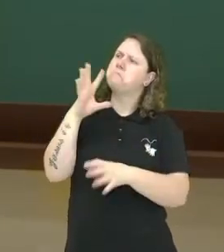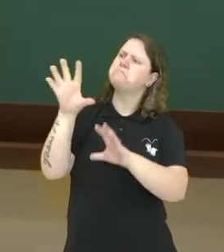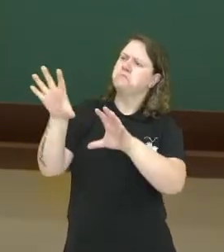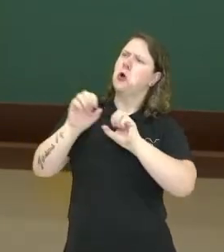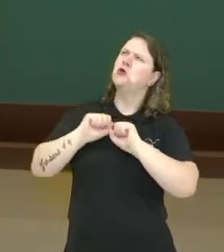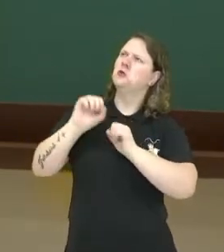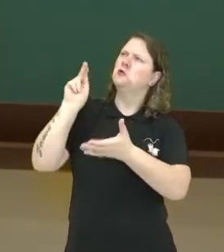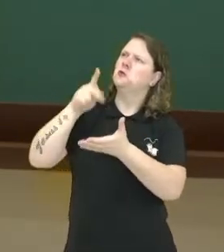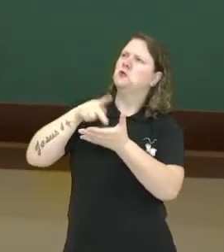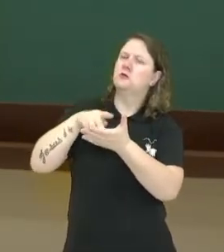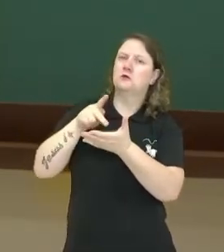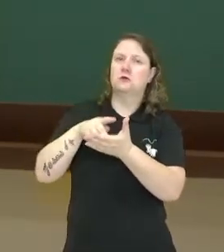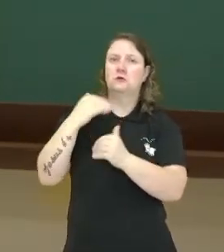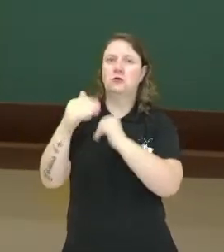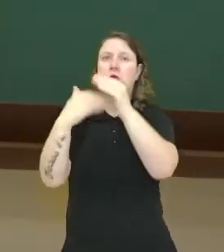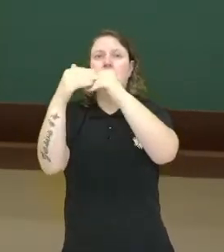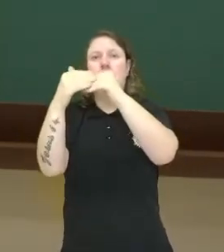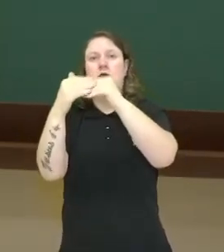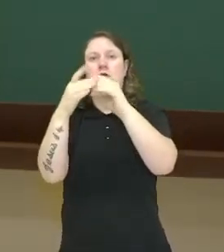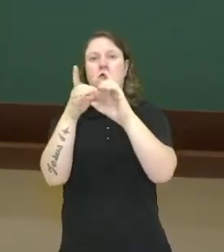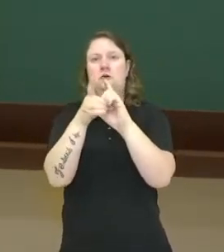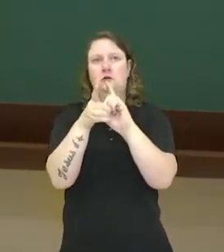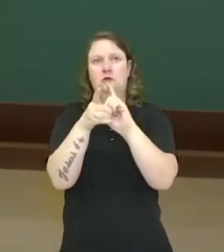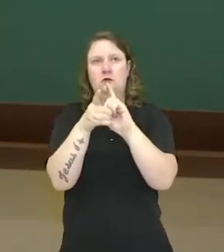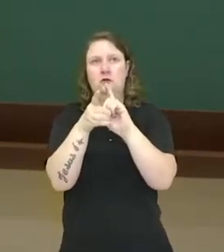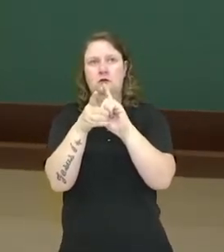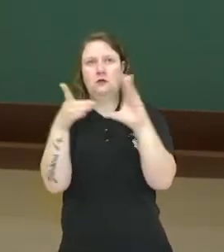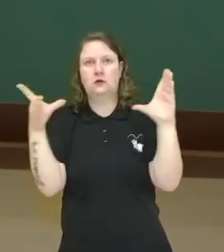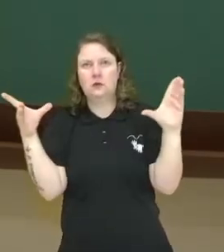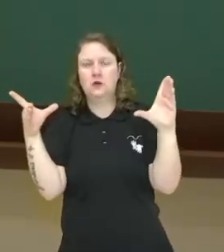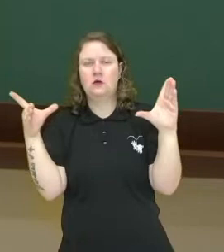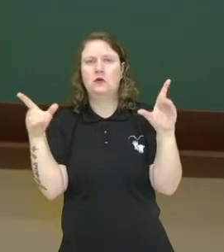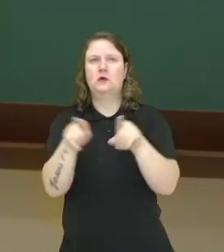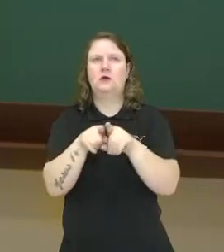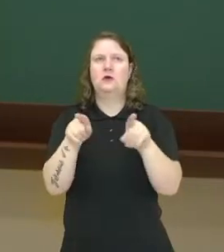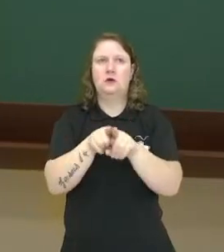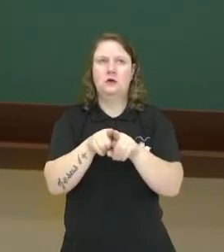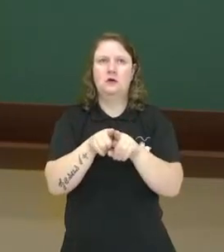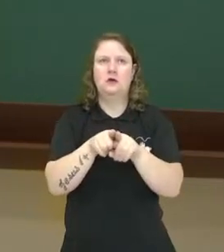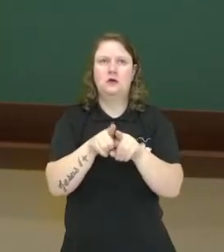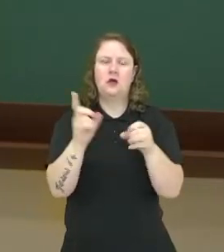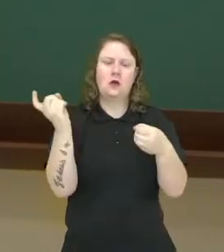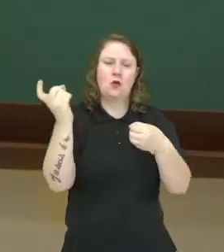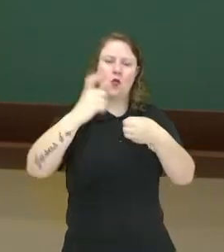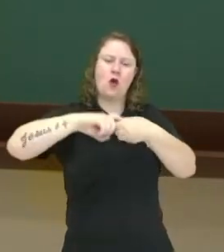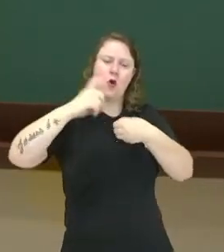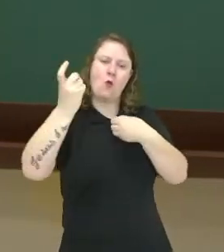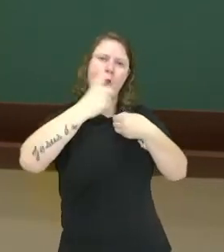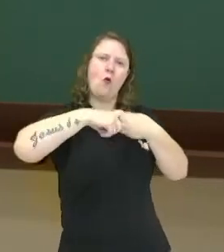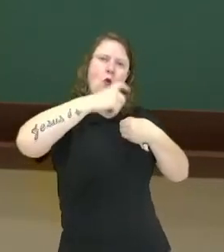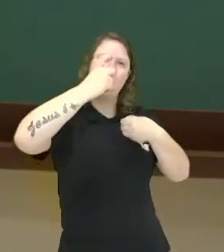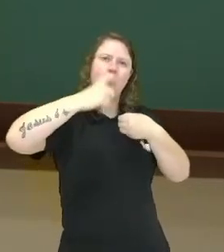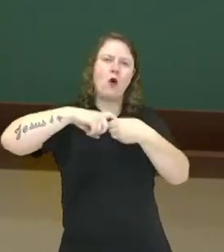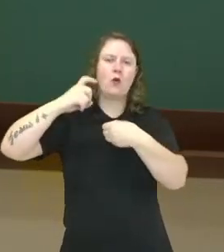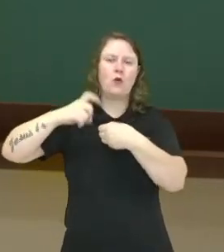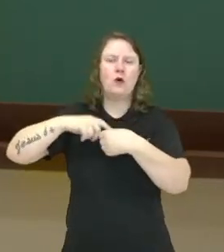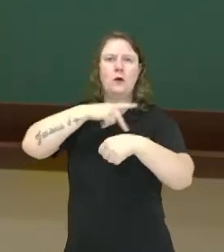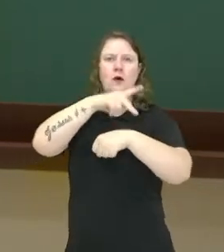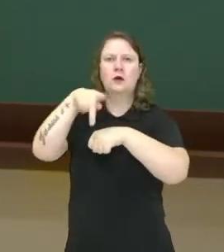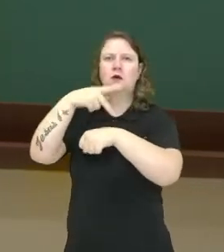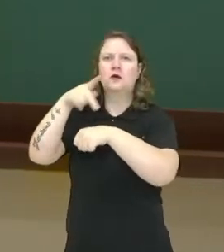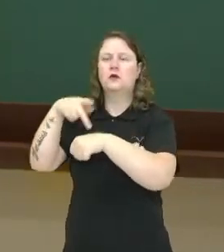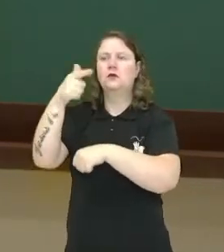ter a questão ali de uma democracia robusta e de parcerias com outros países que são parcerias fortes, que dão